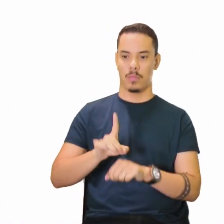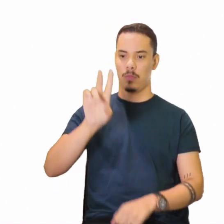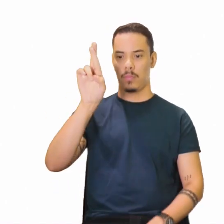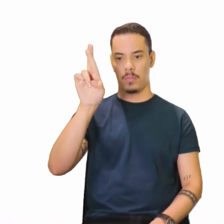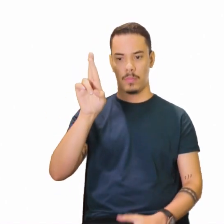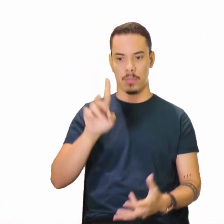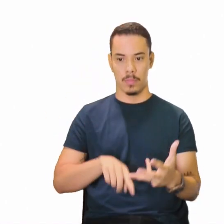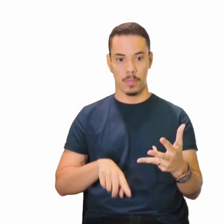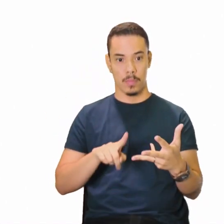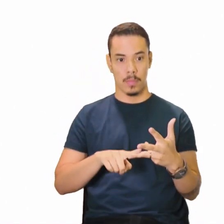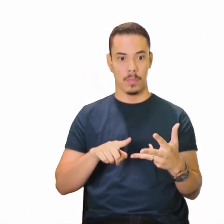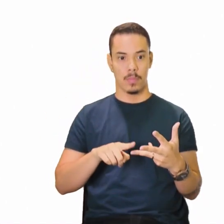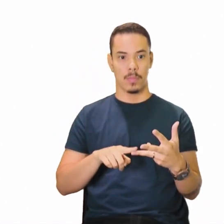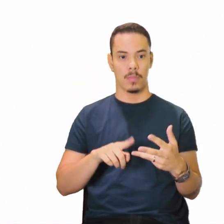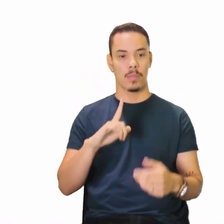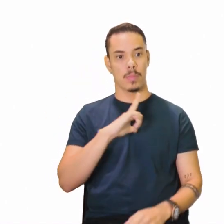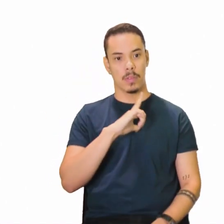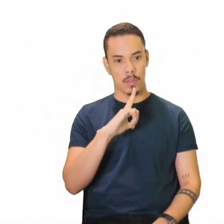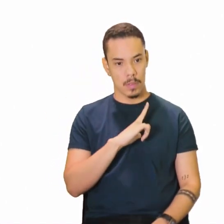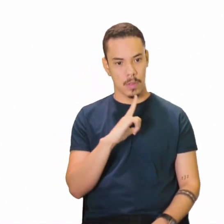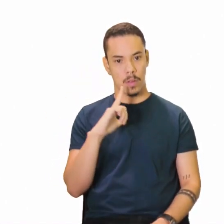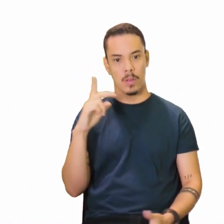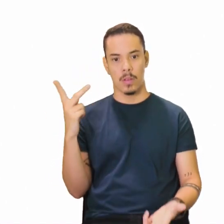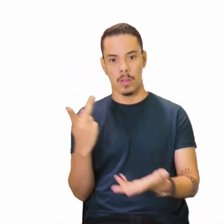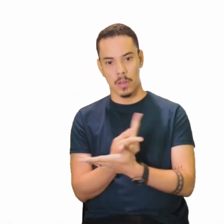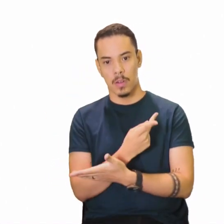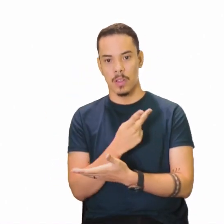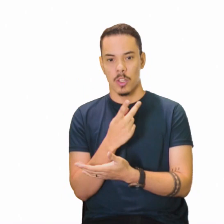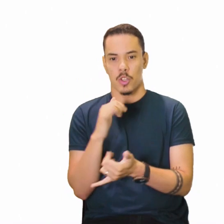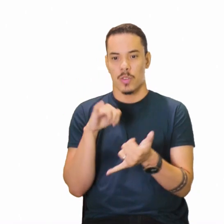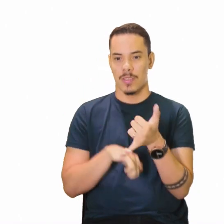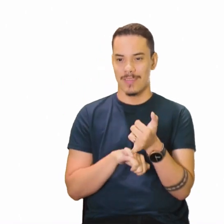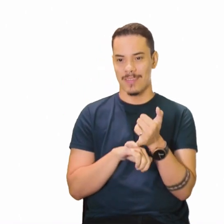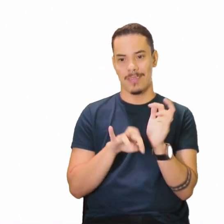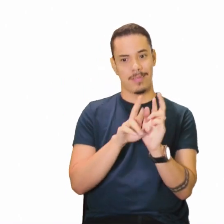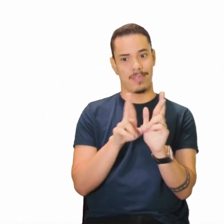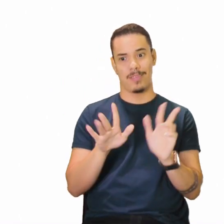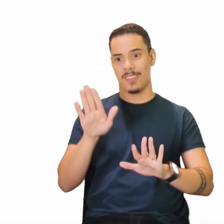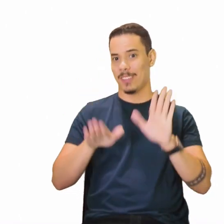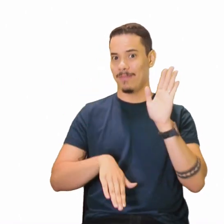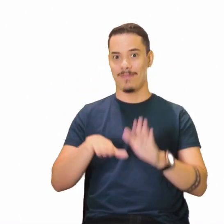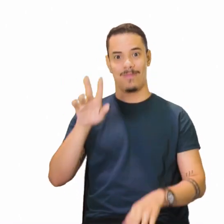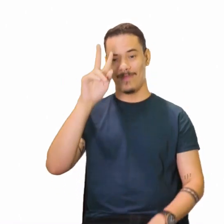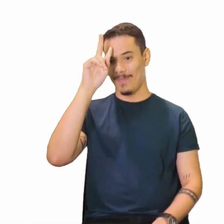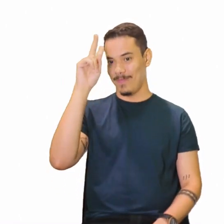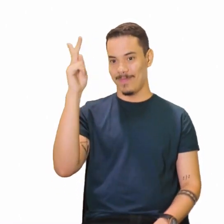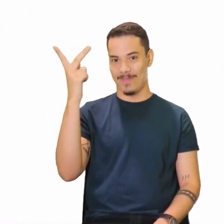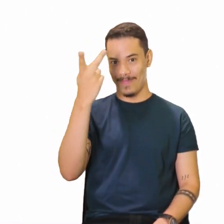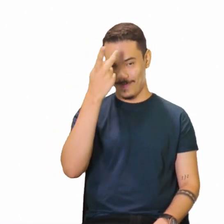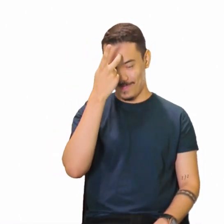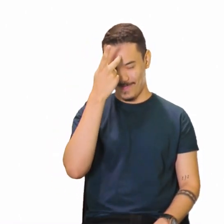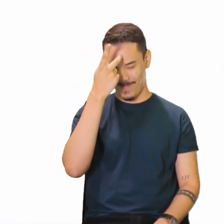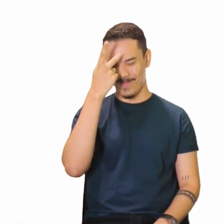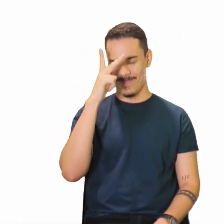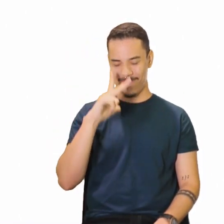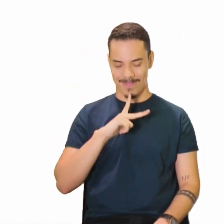E. Entre ter um caso e um casinho, a diferença, às vezes, é a